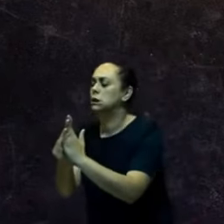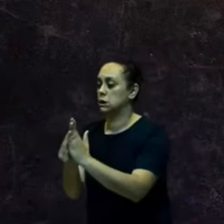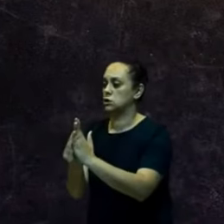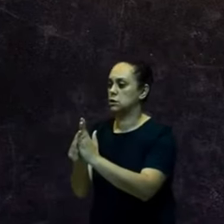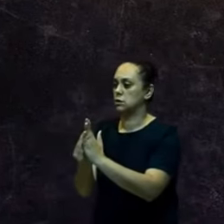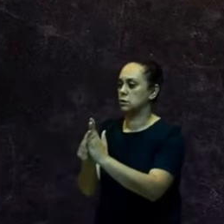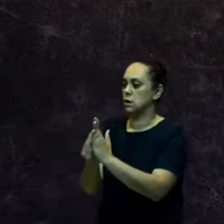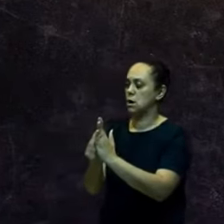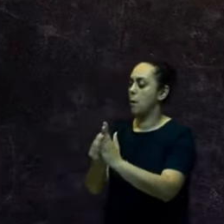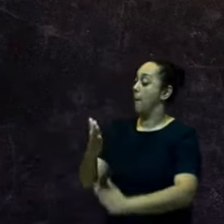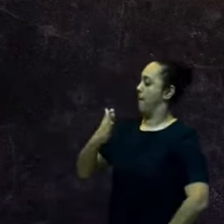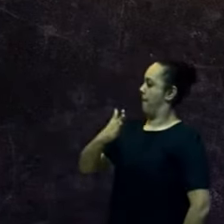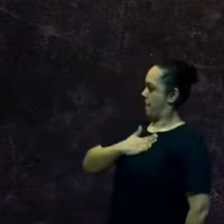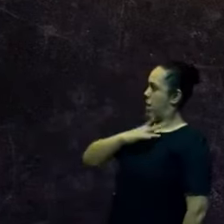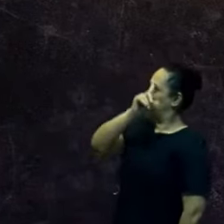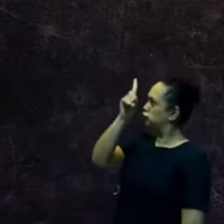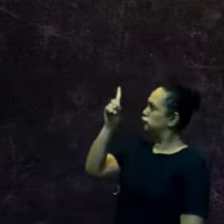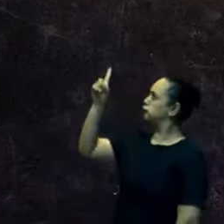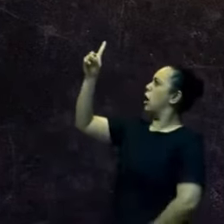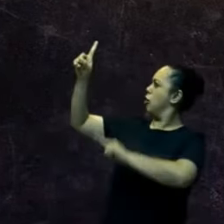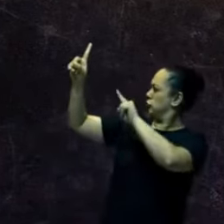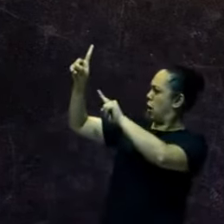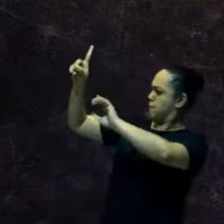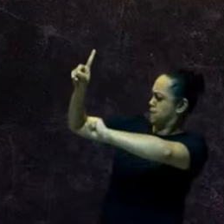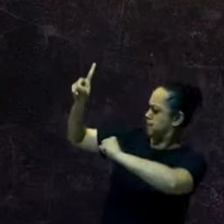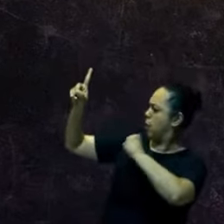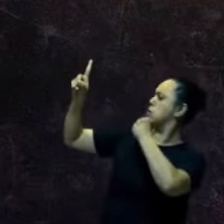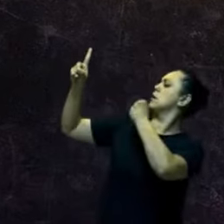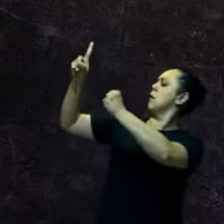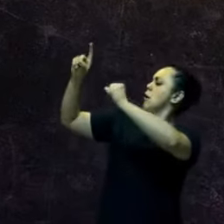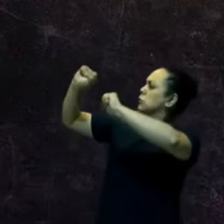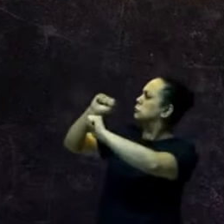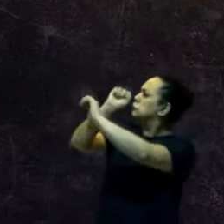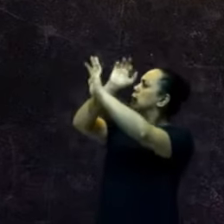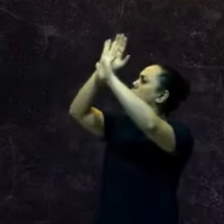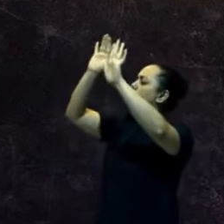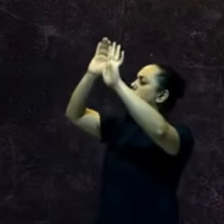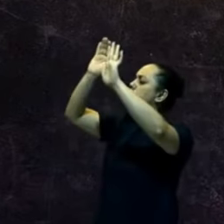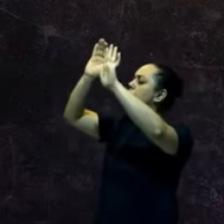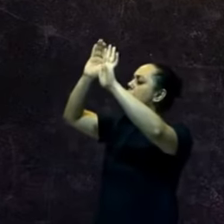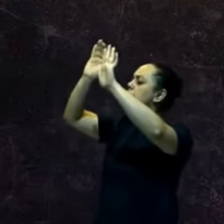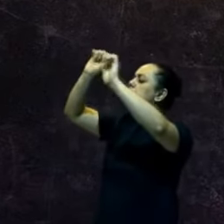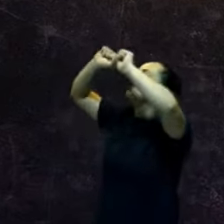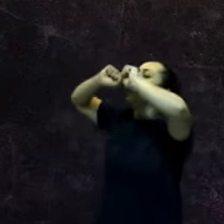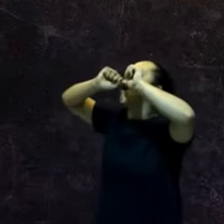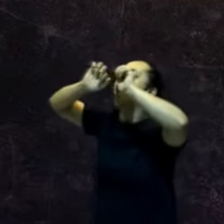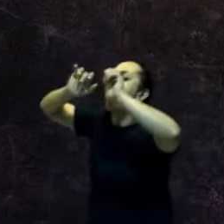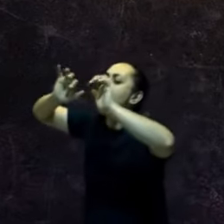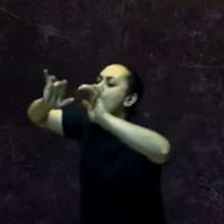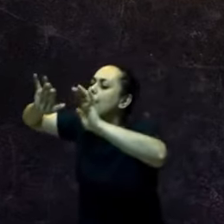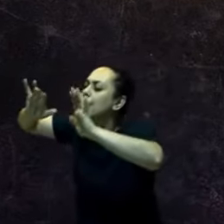o meu Deus, segundo a sua riqueza em glória, Ele há de suprir em